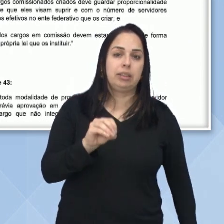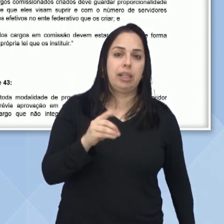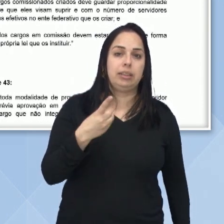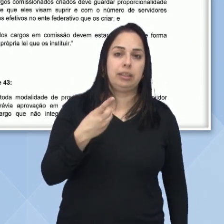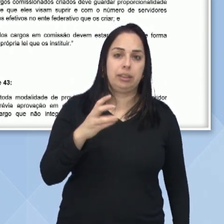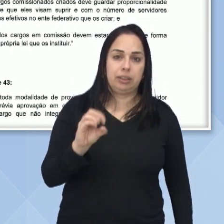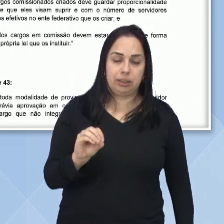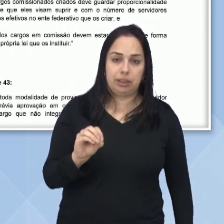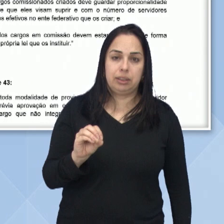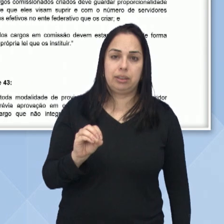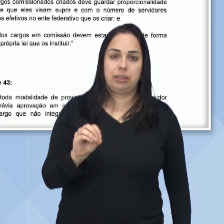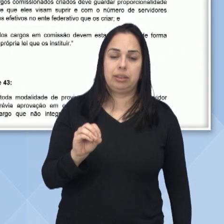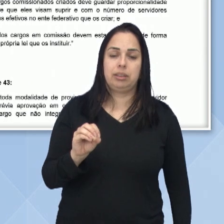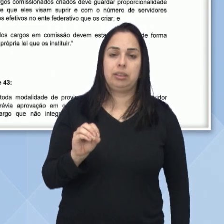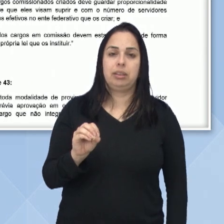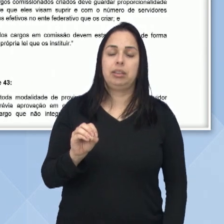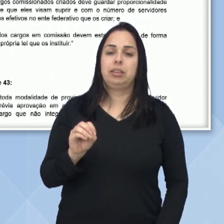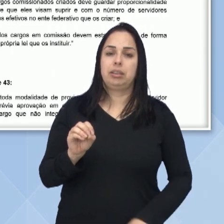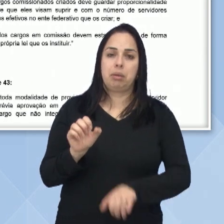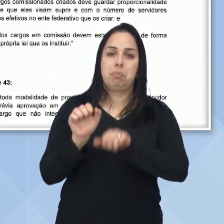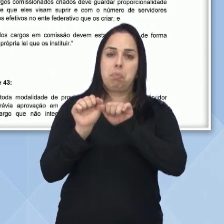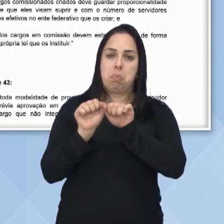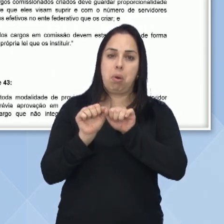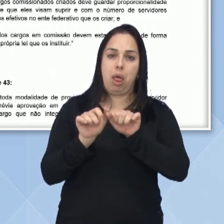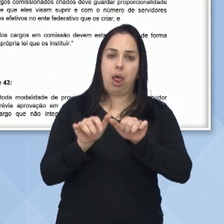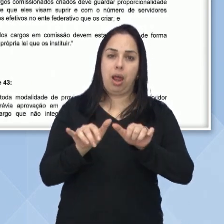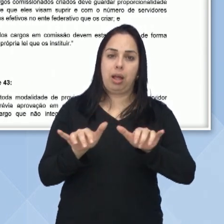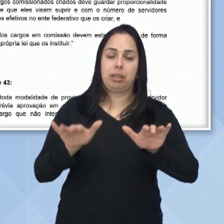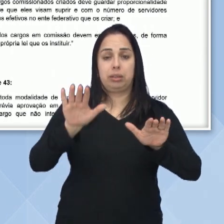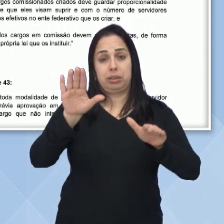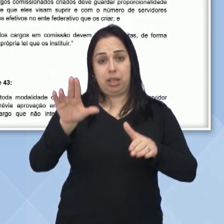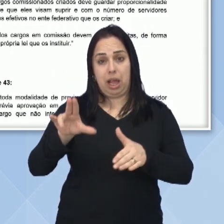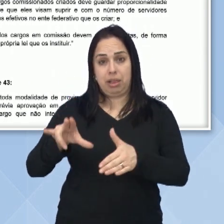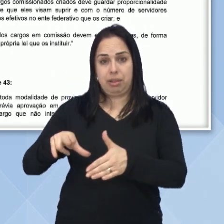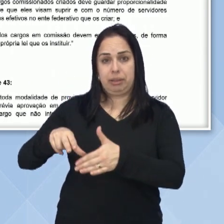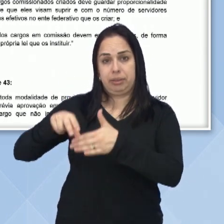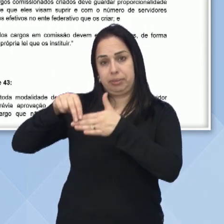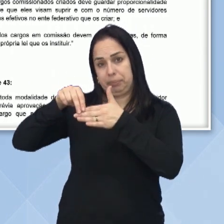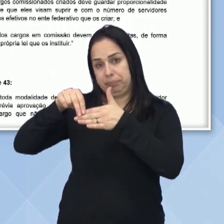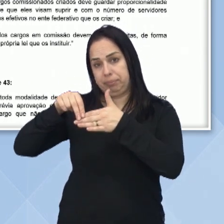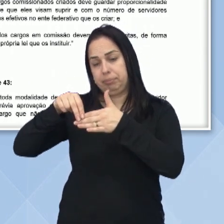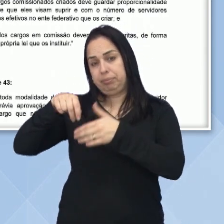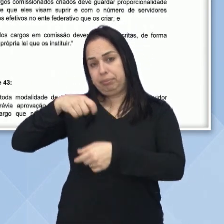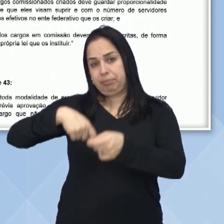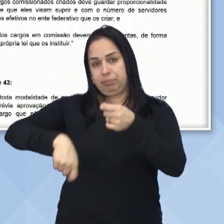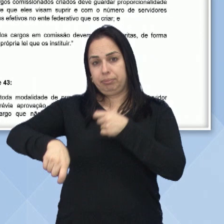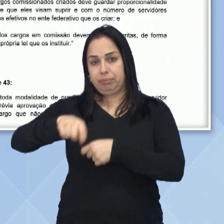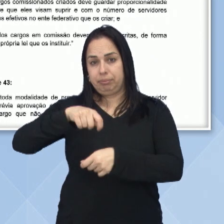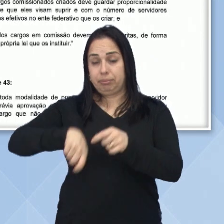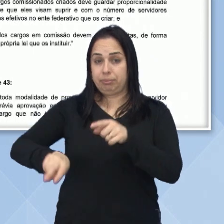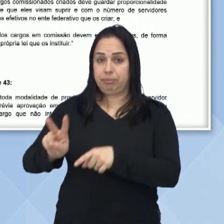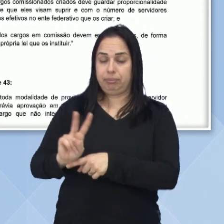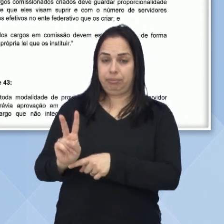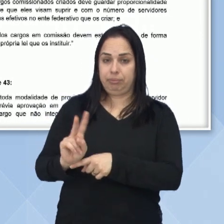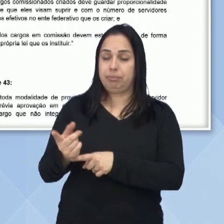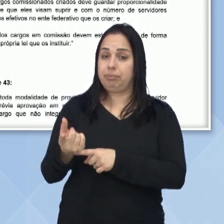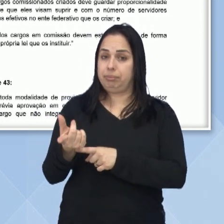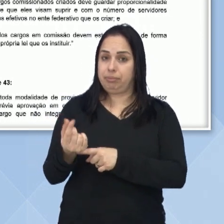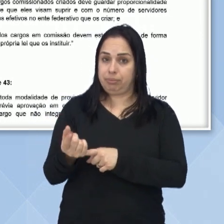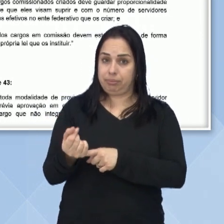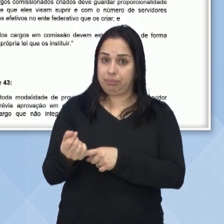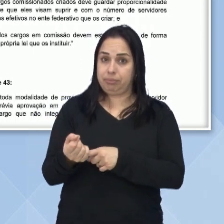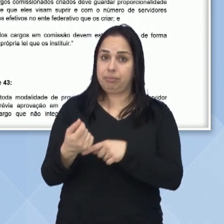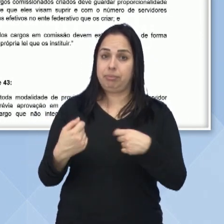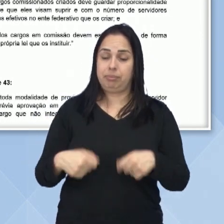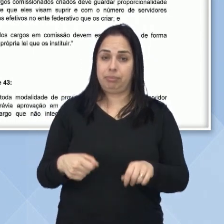10/10 de repercussão geral anexado, a administração tributária deve se